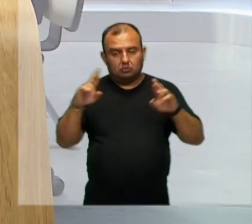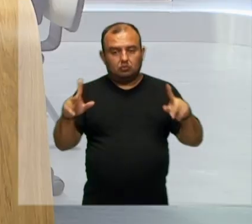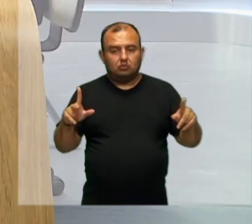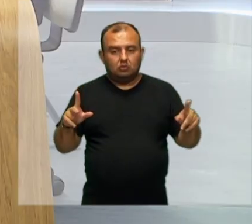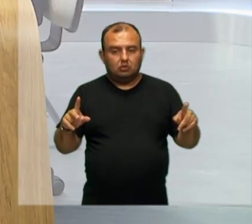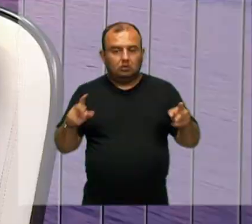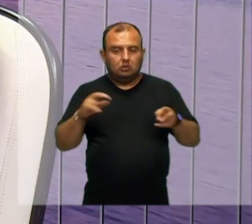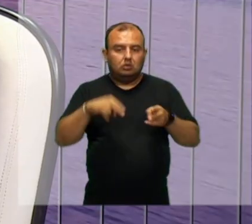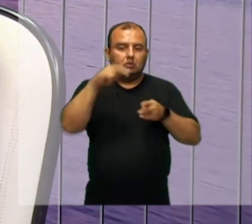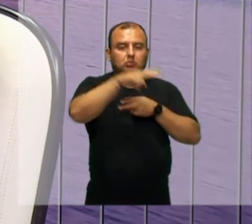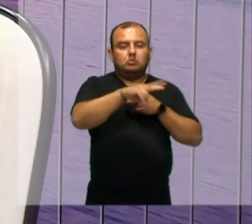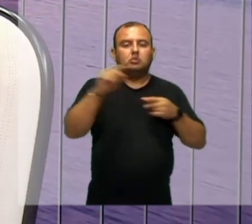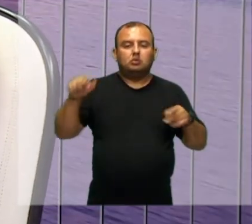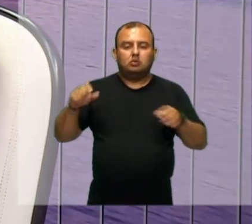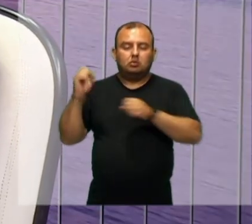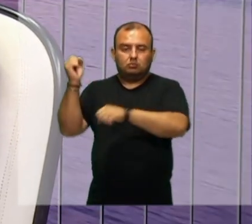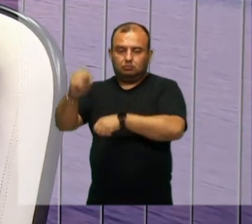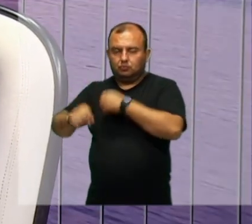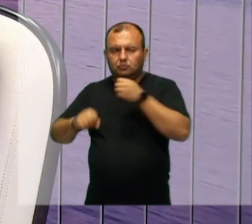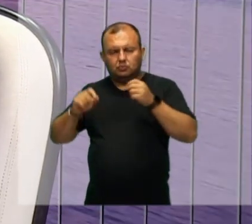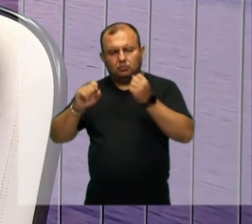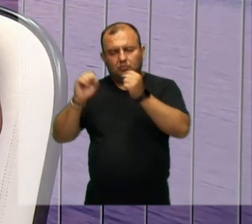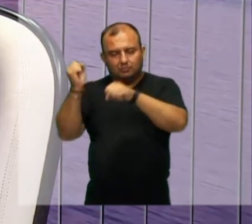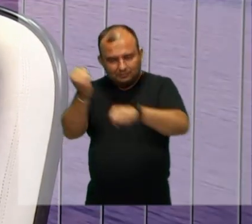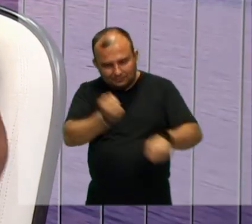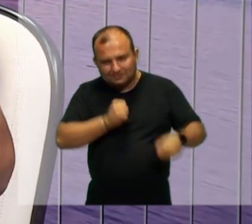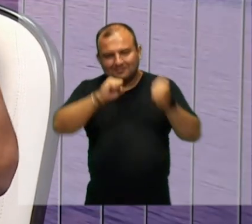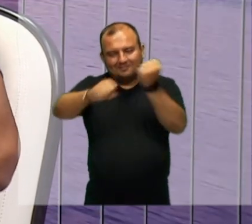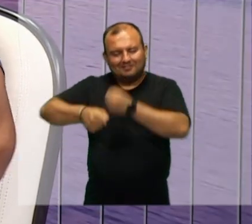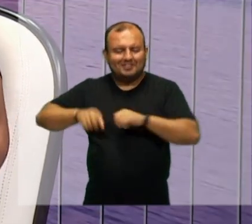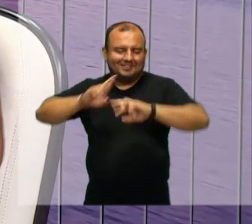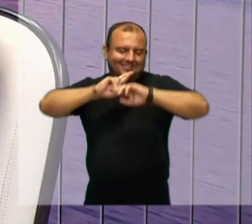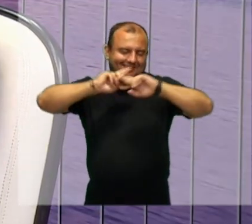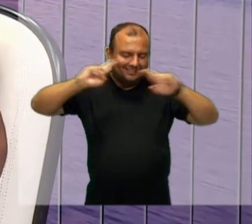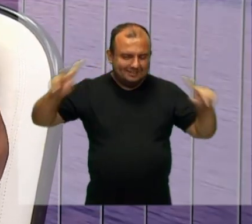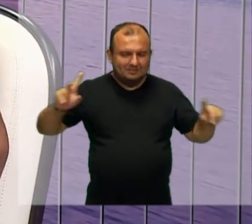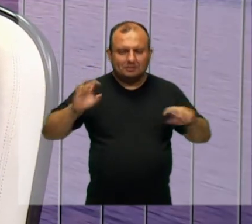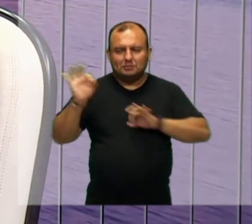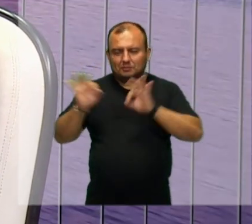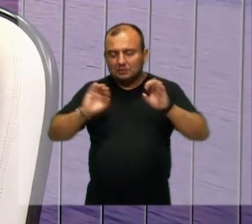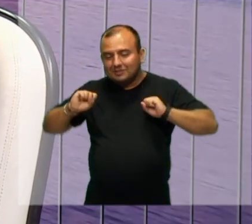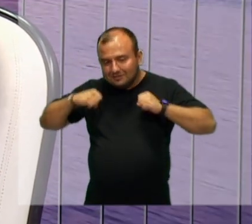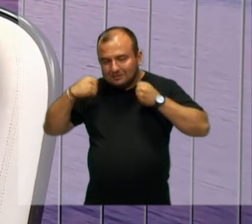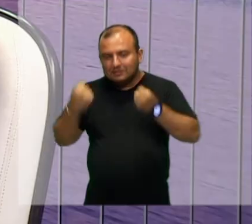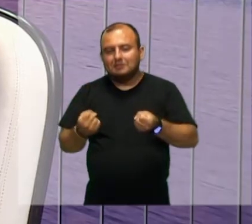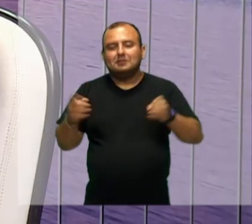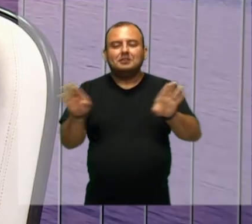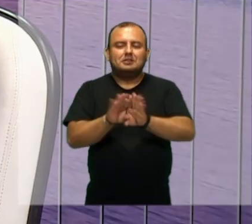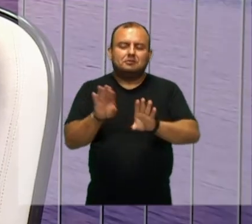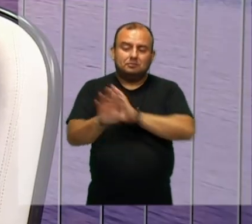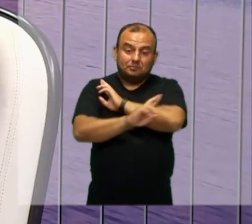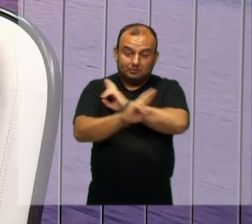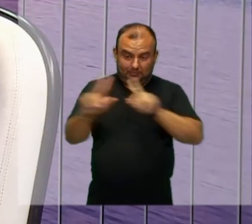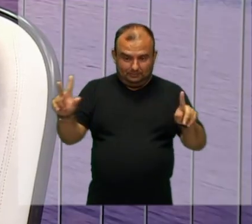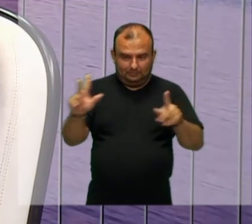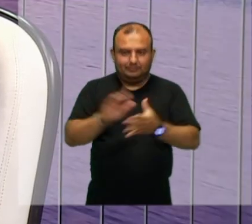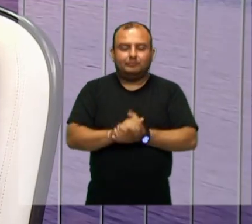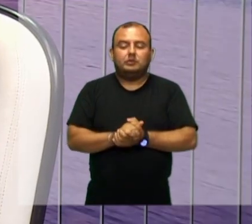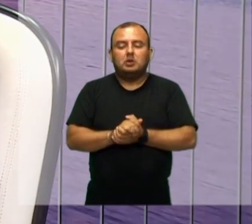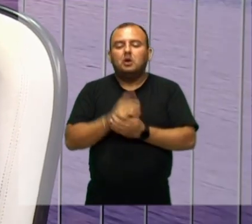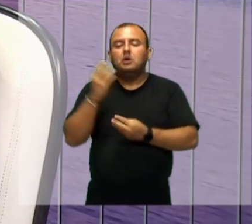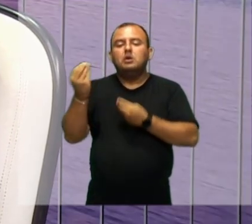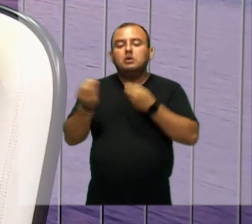atletismo para a canoagem são mundos totalmente diferentes. A preparação, o esforço, o modo com